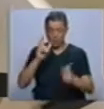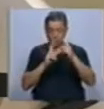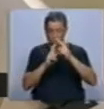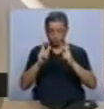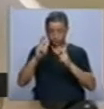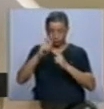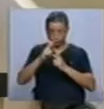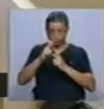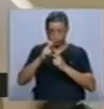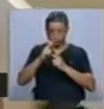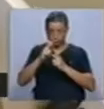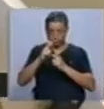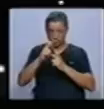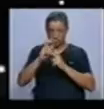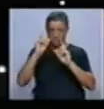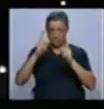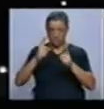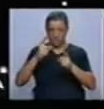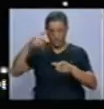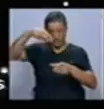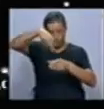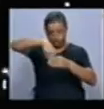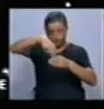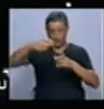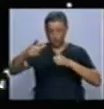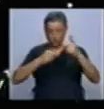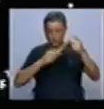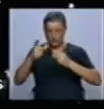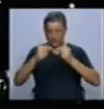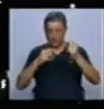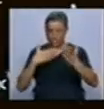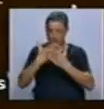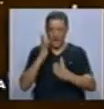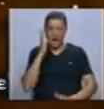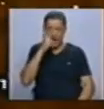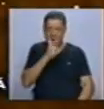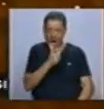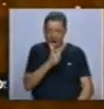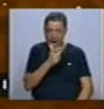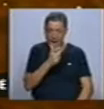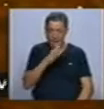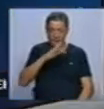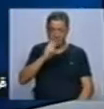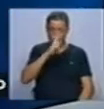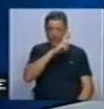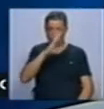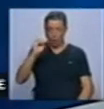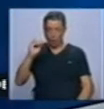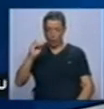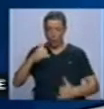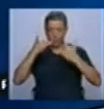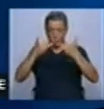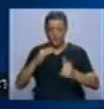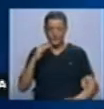subindo por radiação do interior das estrelas para a superfície, acaba por aquecê-la. Mas olha, quando o ferro chega à superfície da estrela, arrefece.